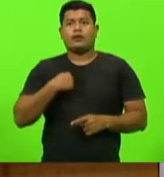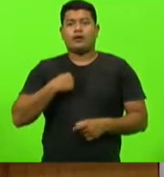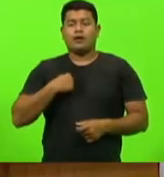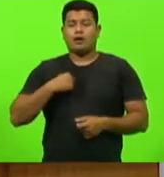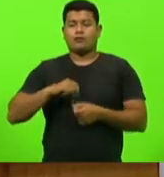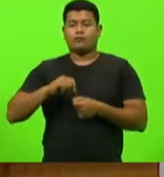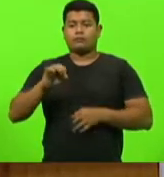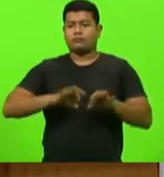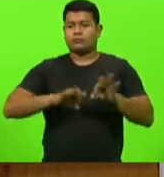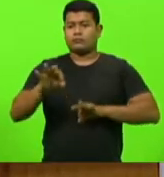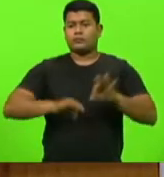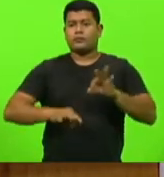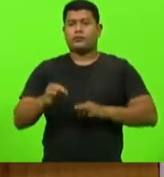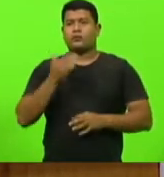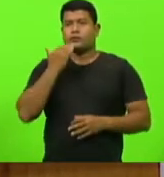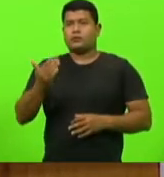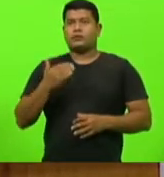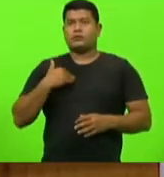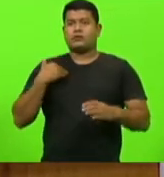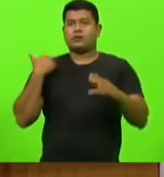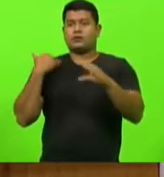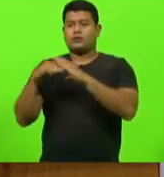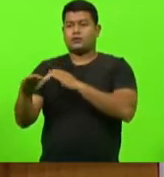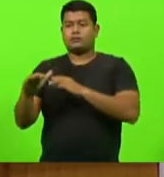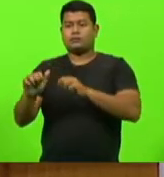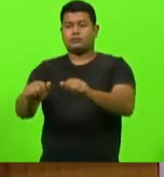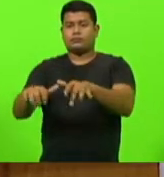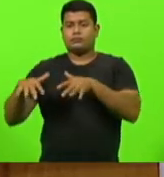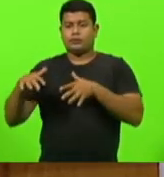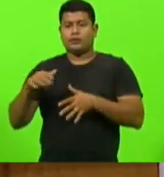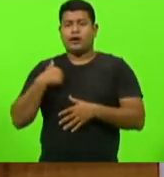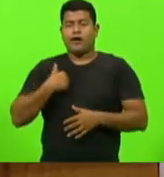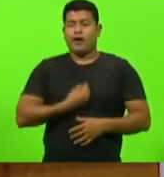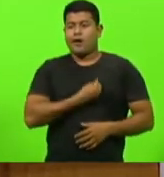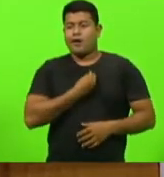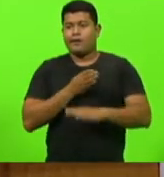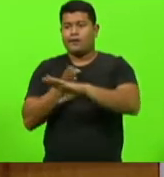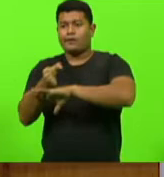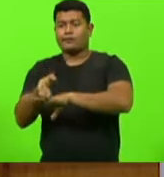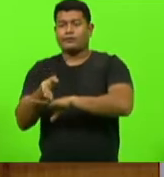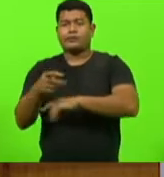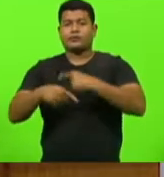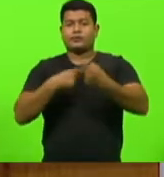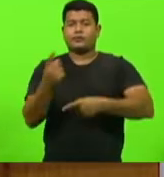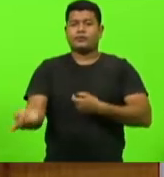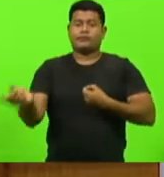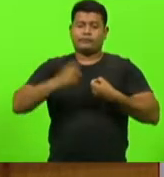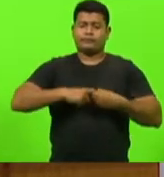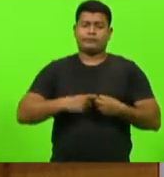vai para plenário, aí eu não estou, fica sempre essa situação, não é um projeto de lei de tamanho envergadura.